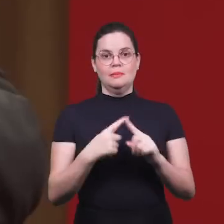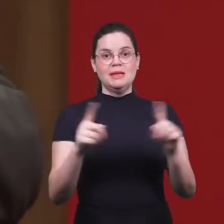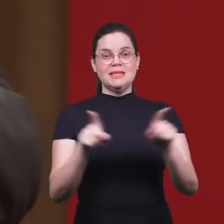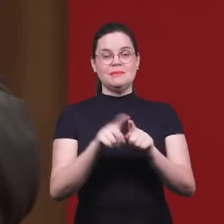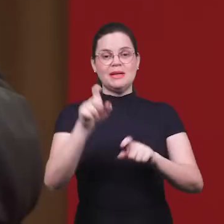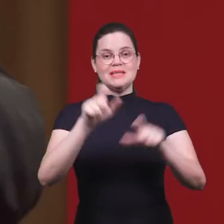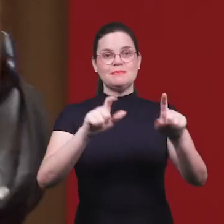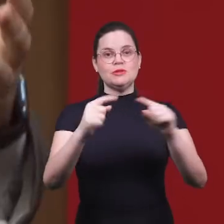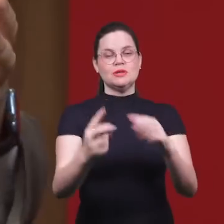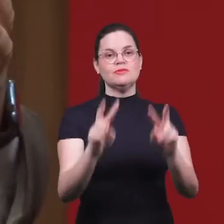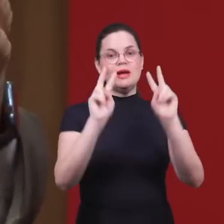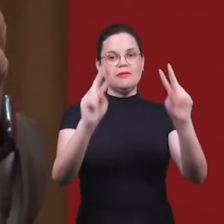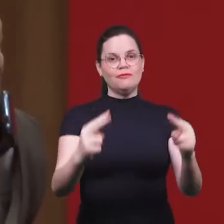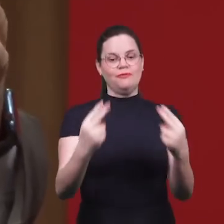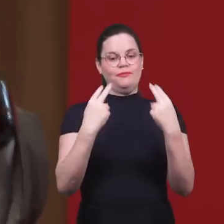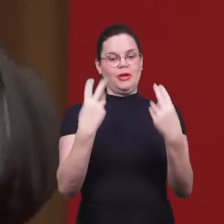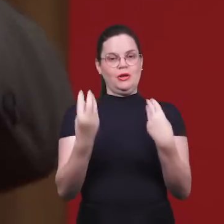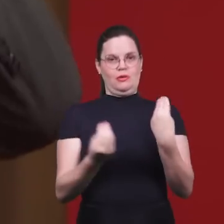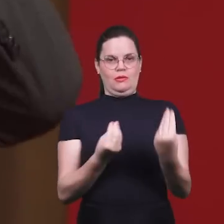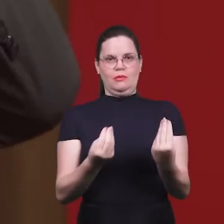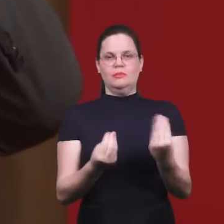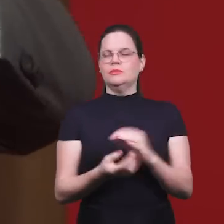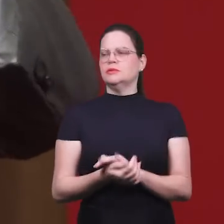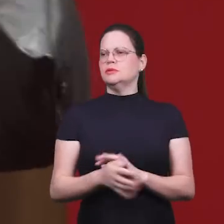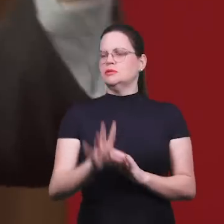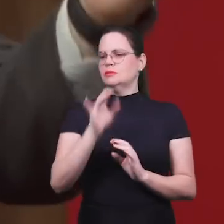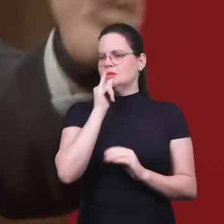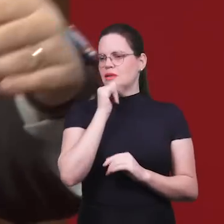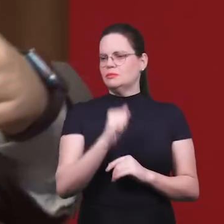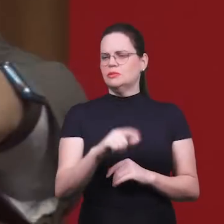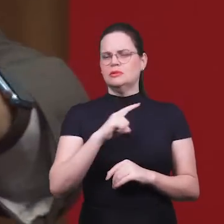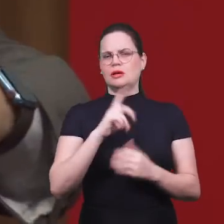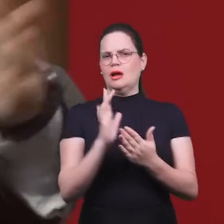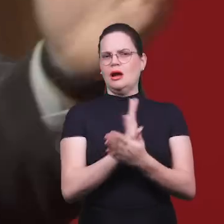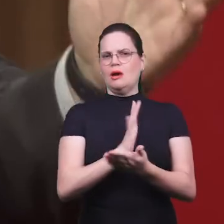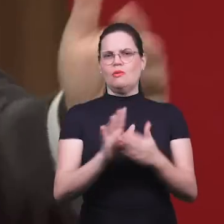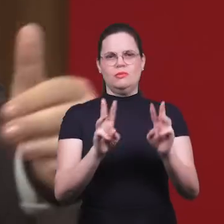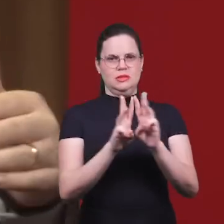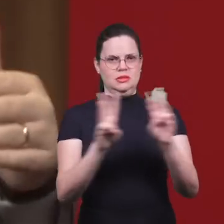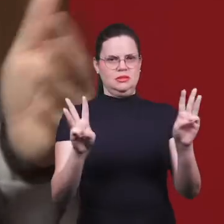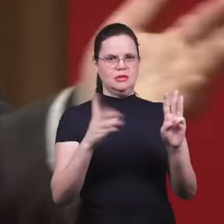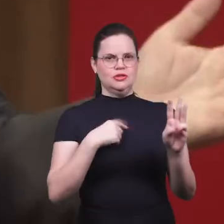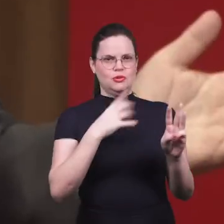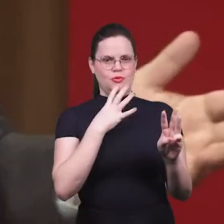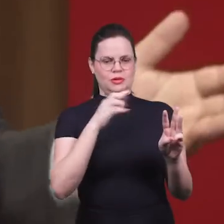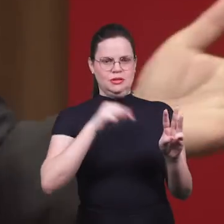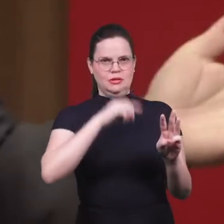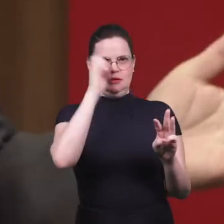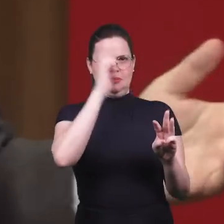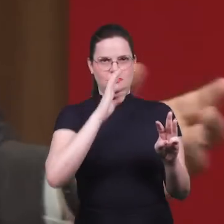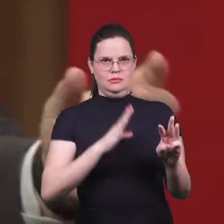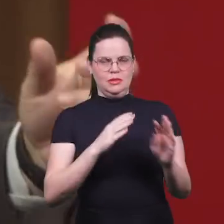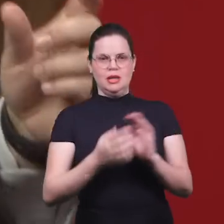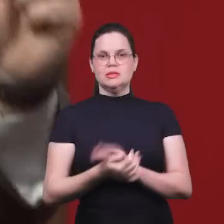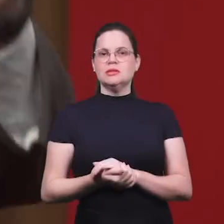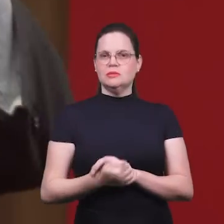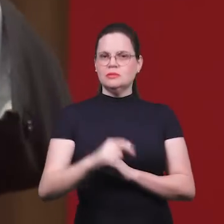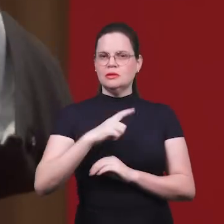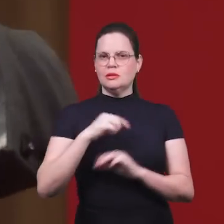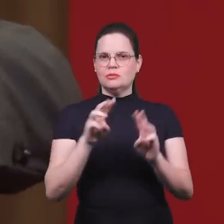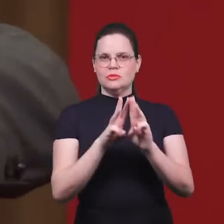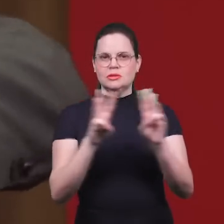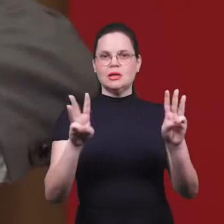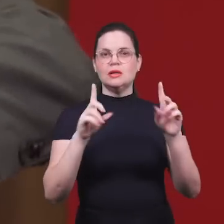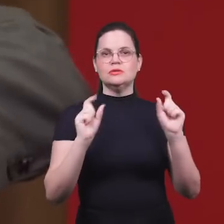acessado. Existem sites, por exemplo, posso falar um que eu conheço aqui no Brasil chamado Get Ninjas, que